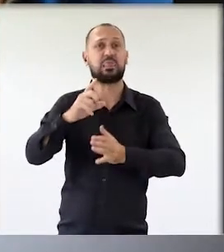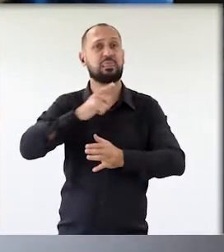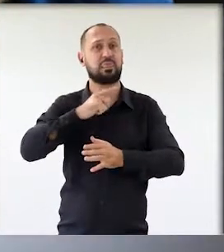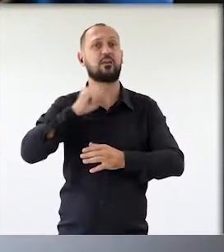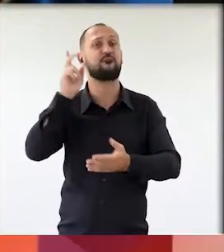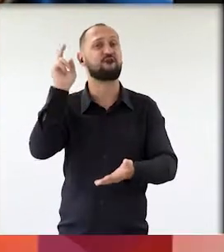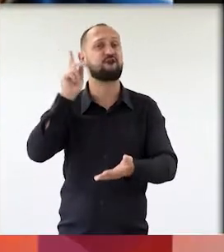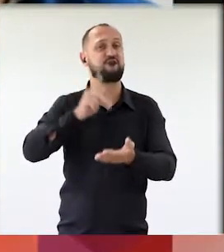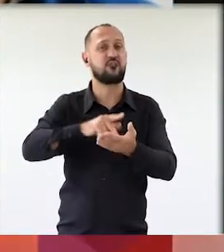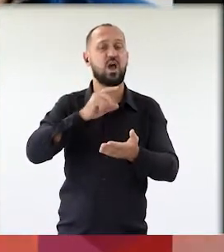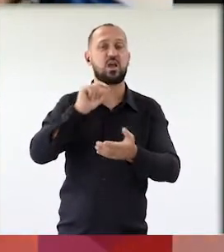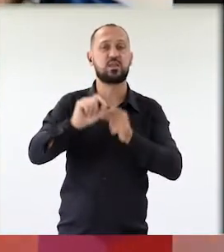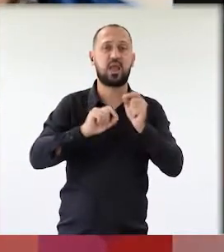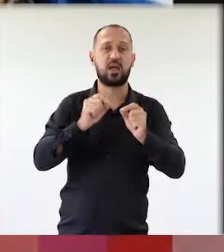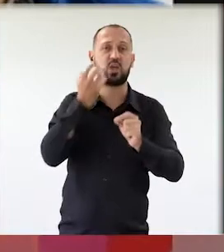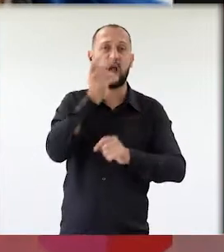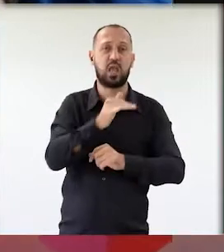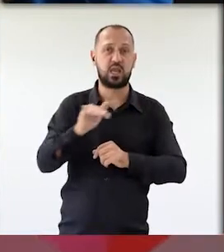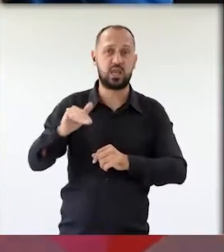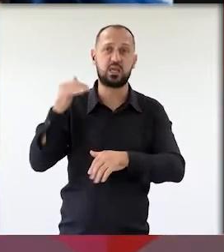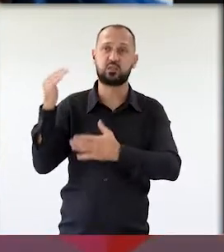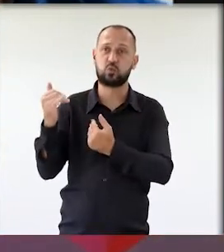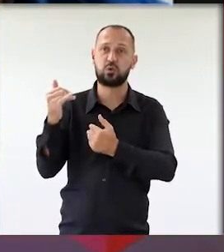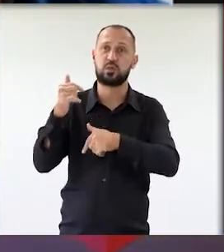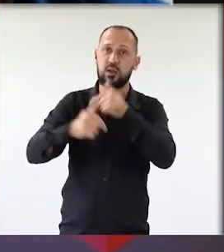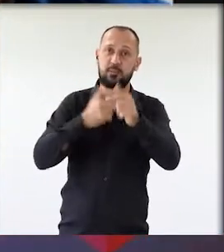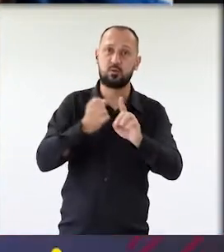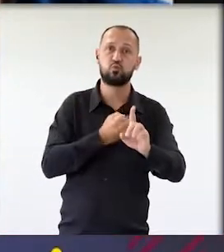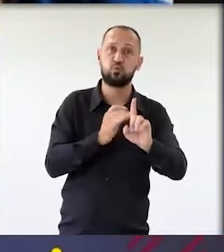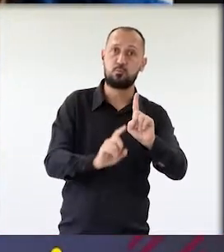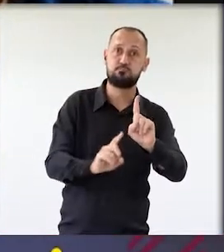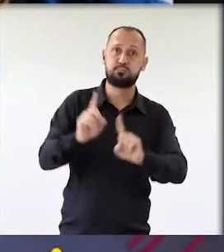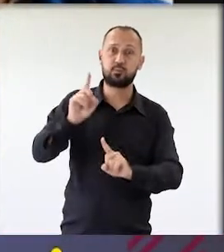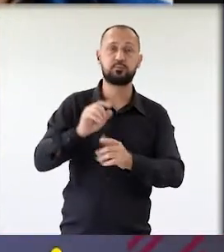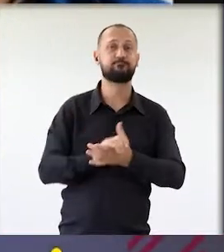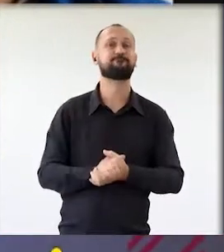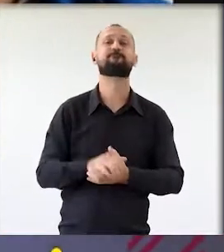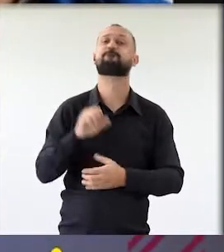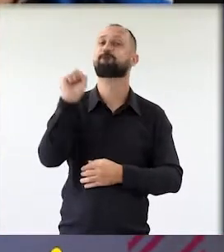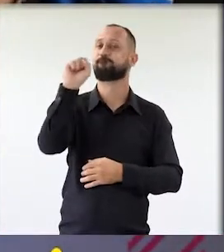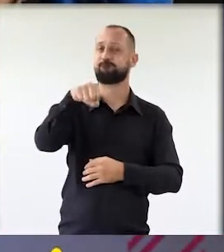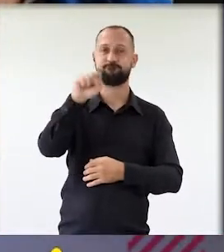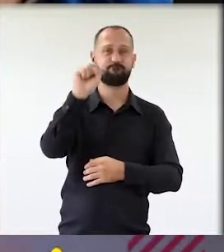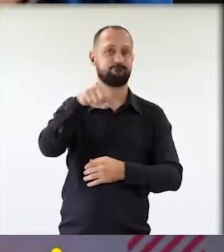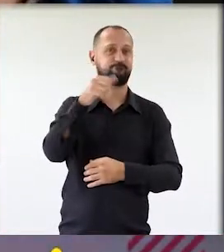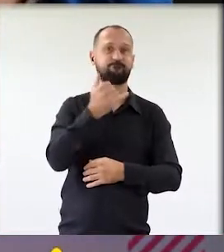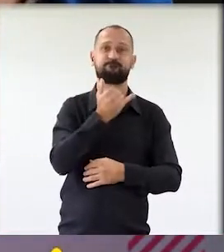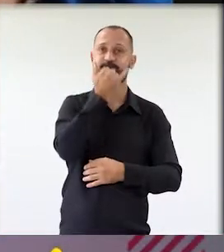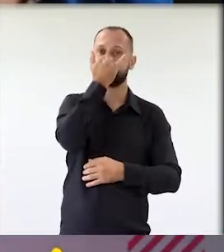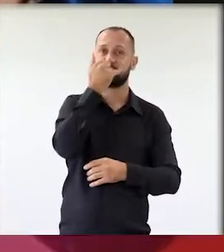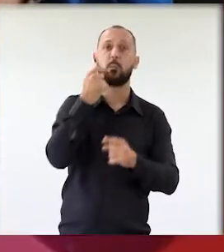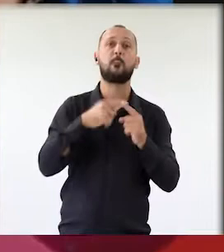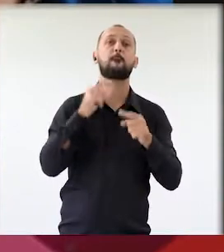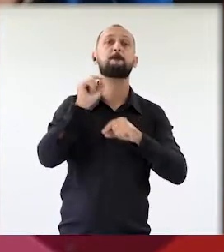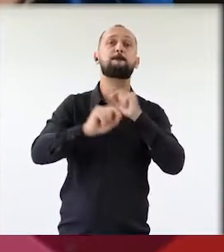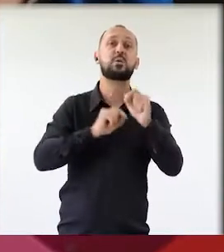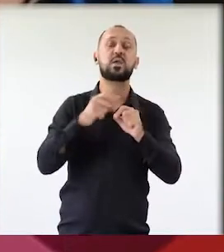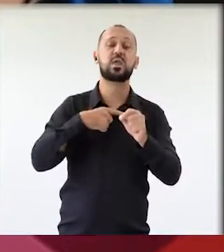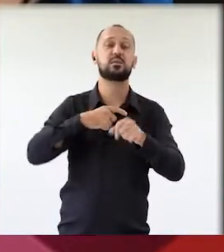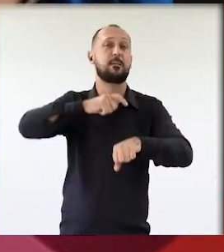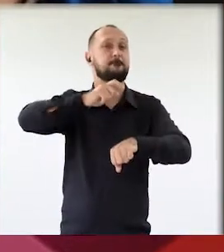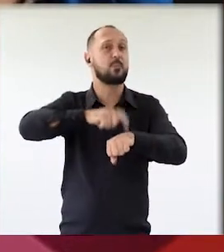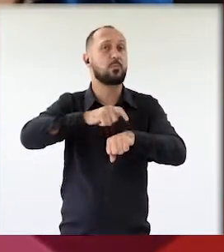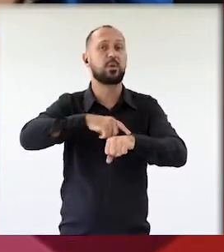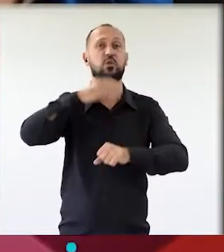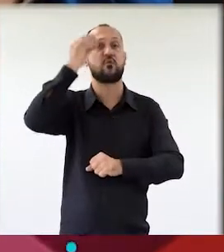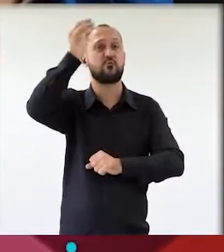expectativa de que realmente haja aumento no número de crianças trabalhando? Sim, infelizmente, né, por